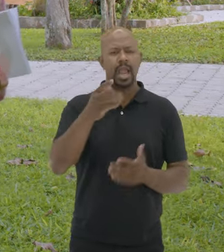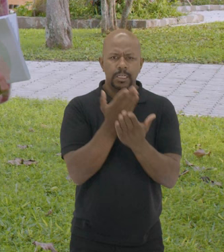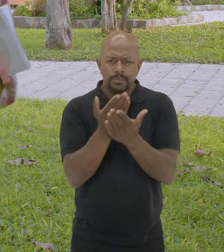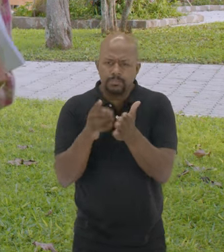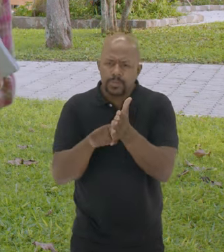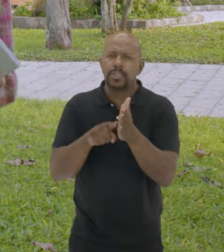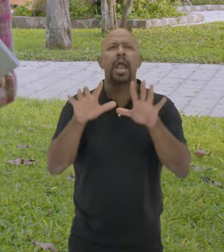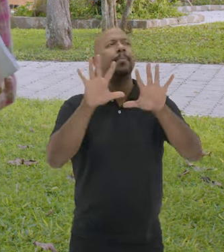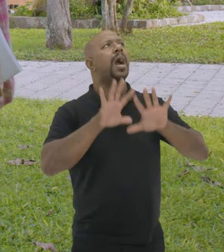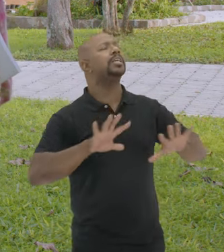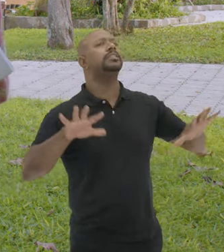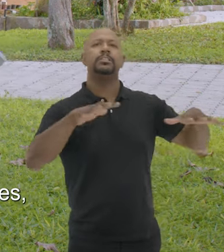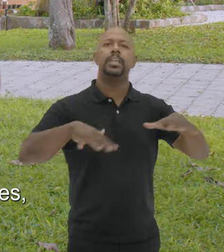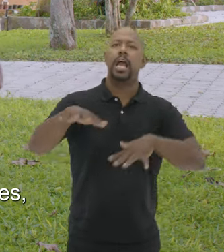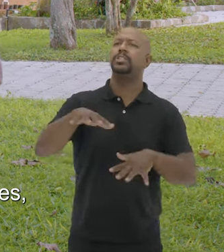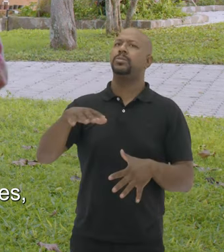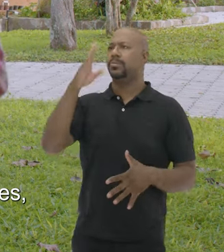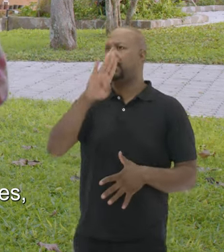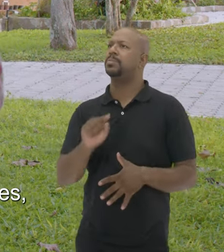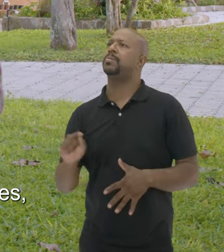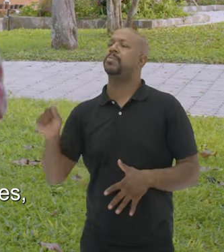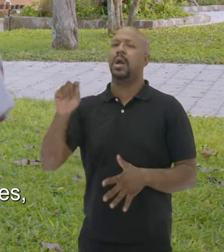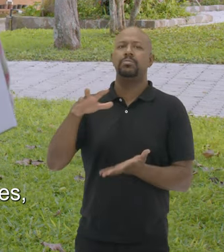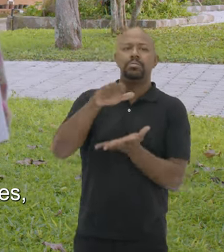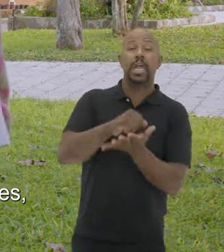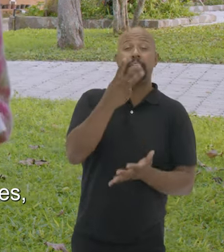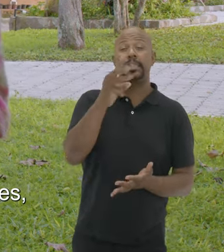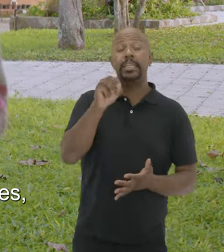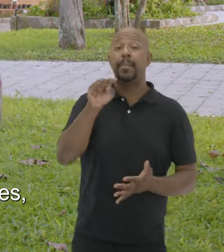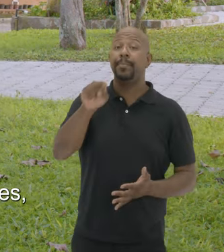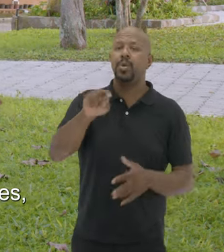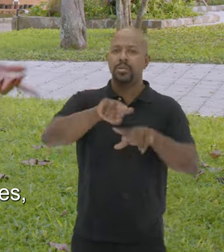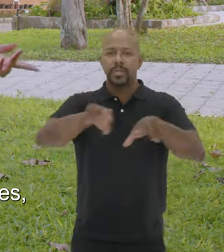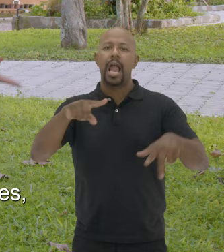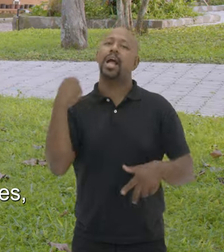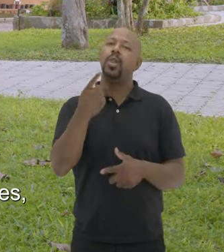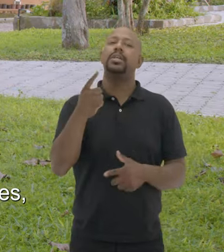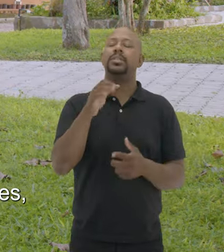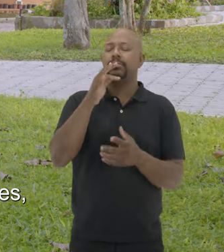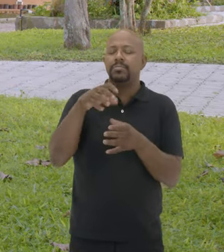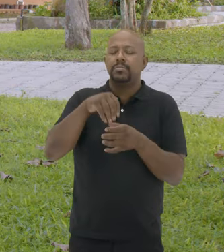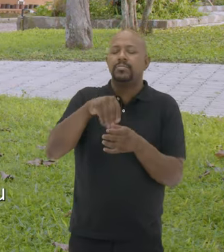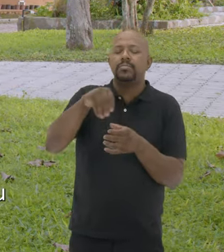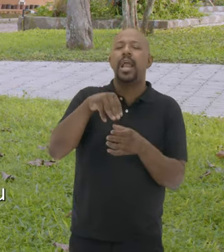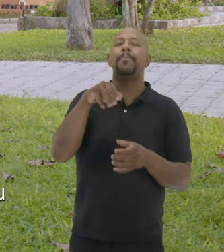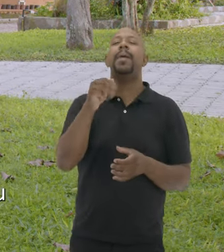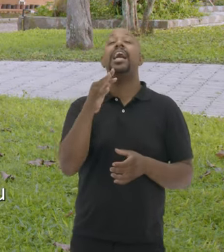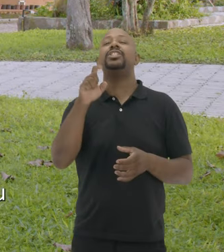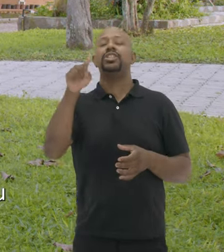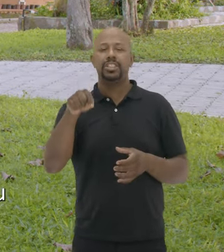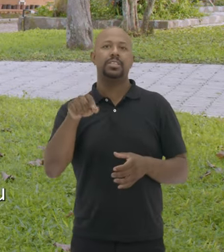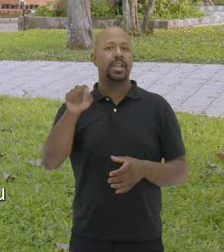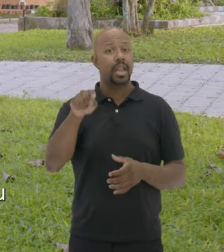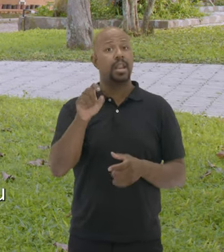a estudar as paisagens regionais e catalogou em torno de 30 mil espécies entre elas a nossa erva-mate na época